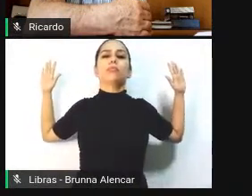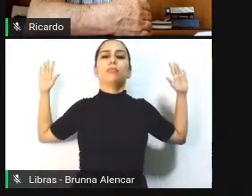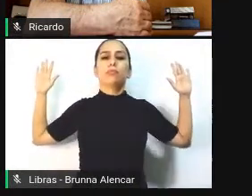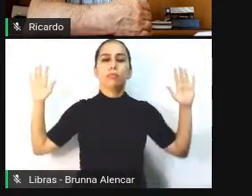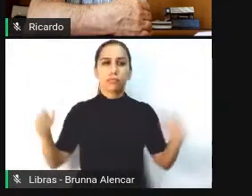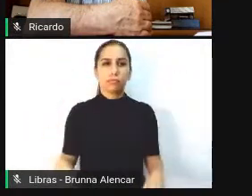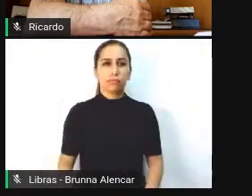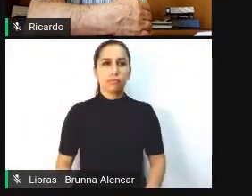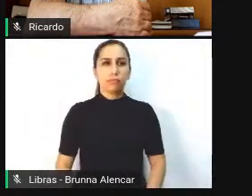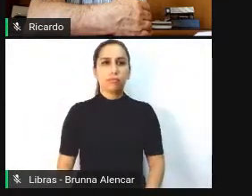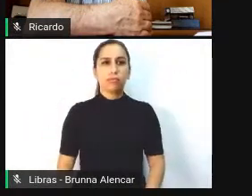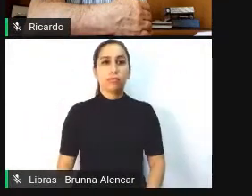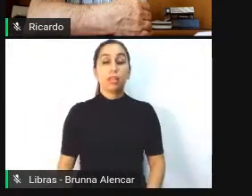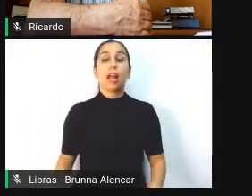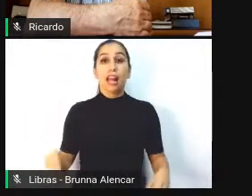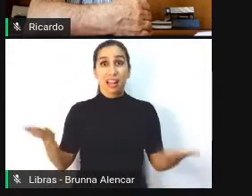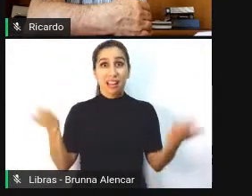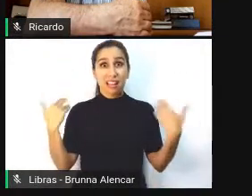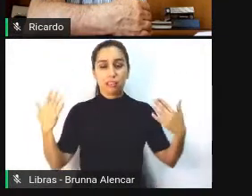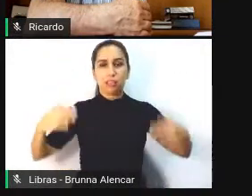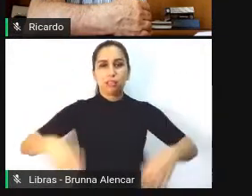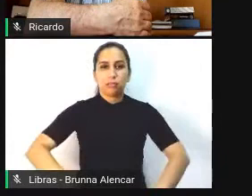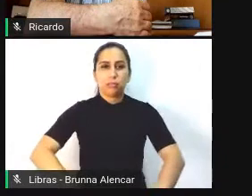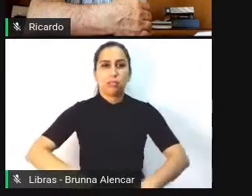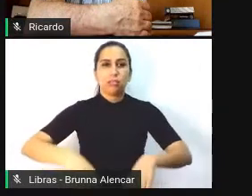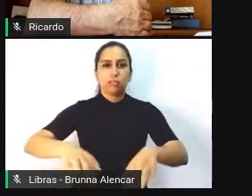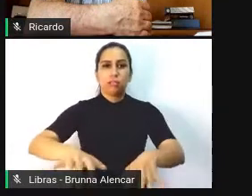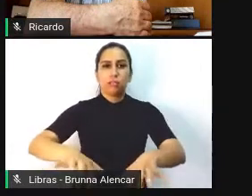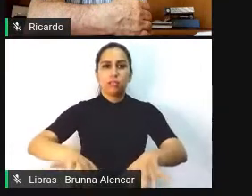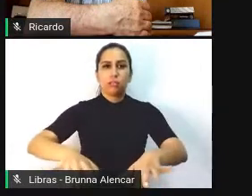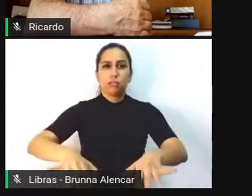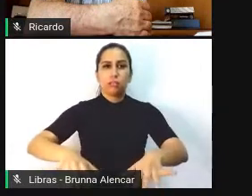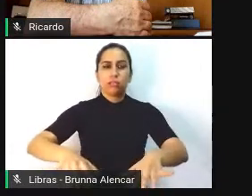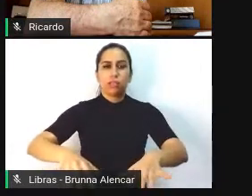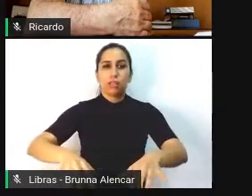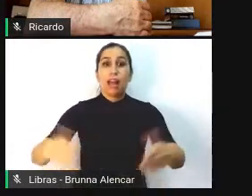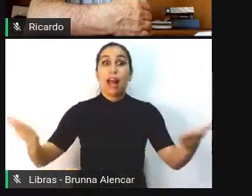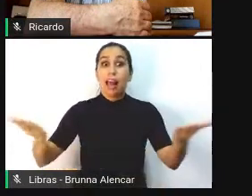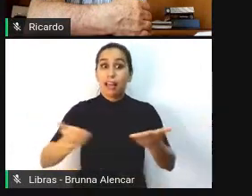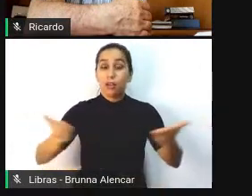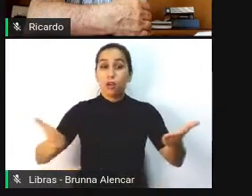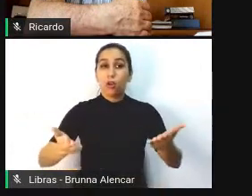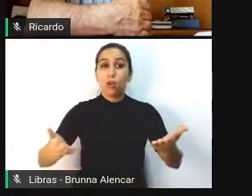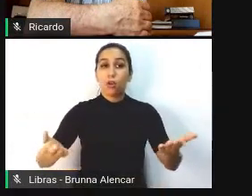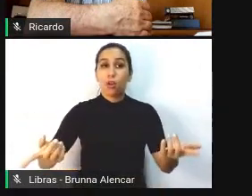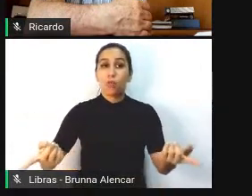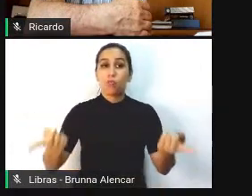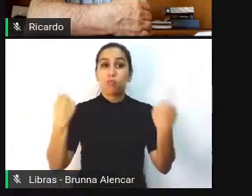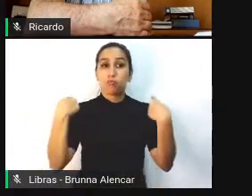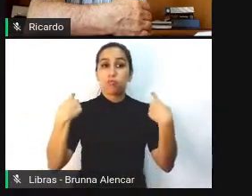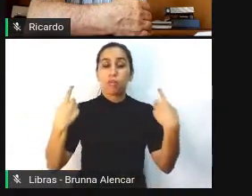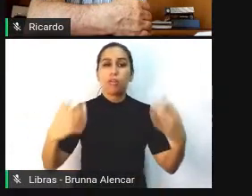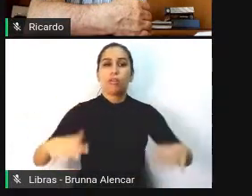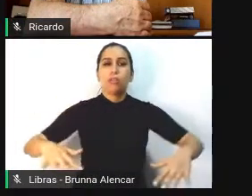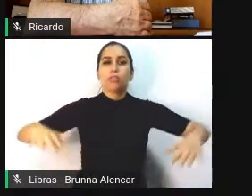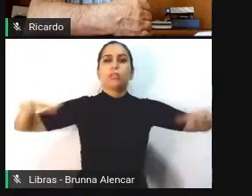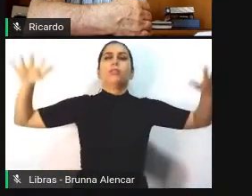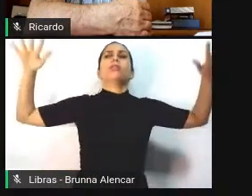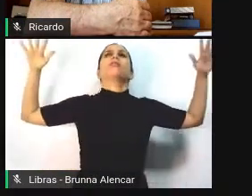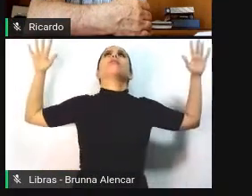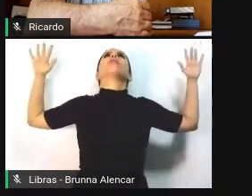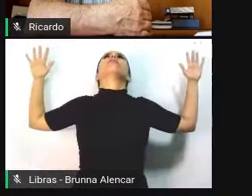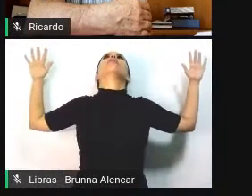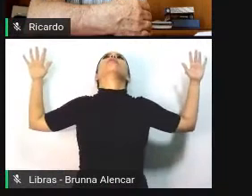E o ombro que estava nessa posição de trabalho, ele vai ser, com rotação interna, né? Ele vai